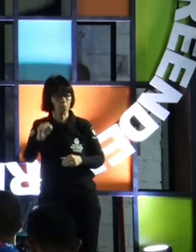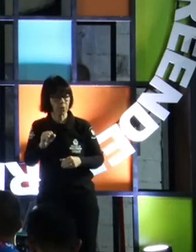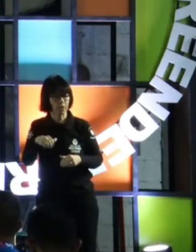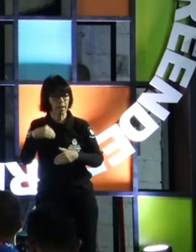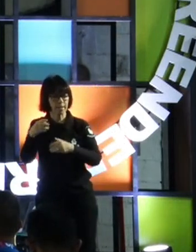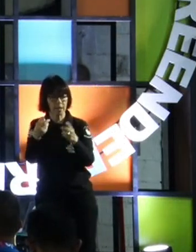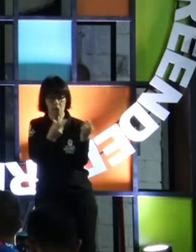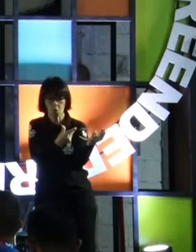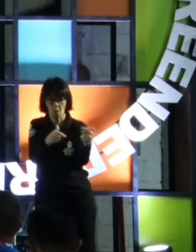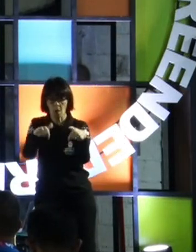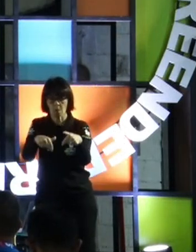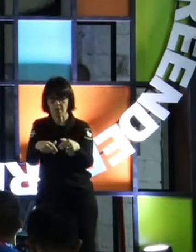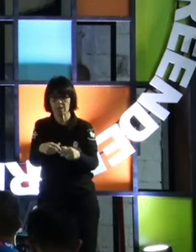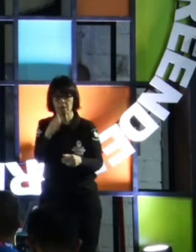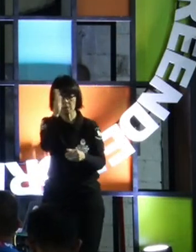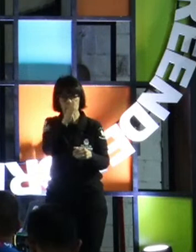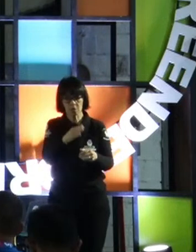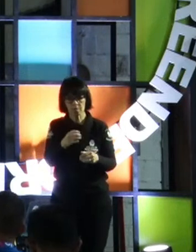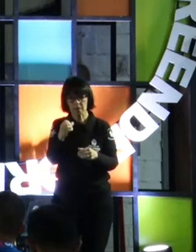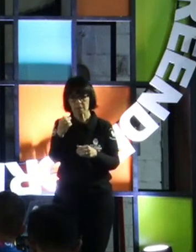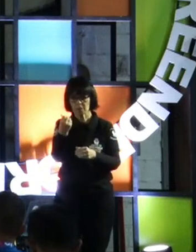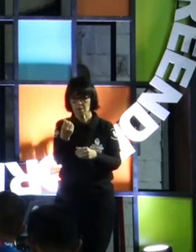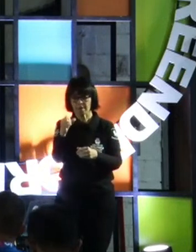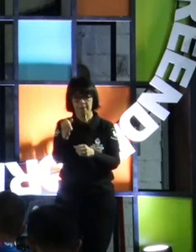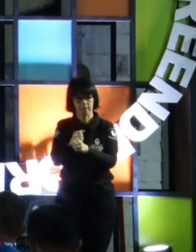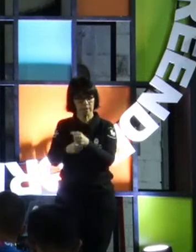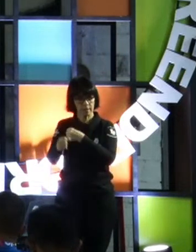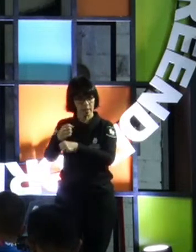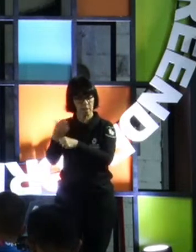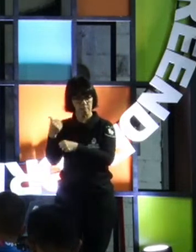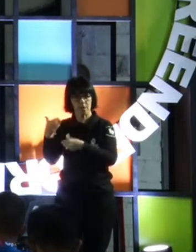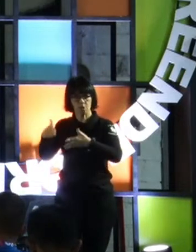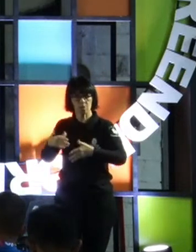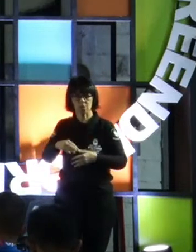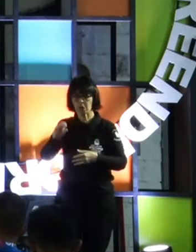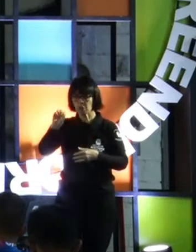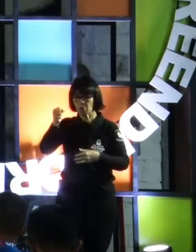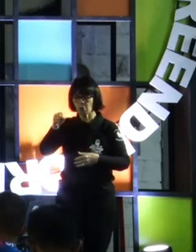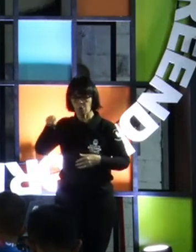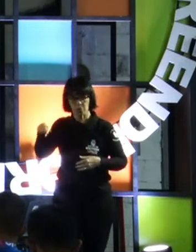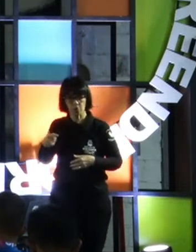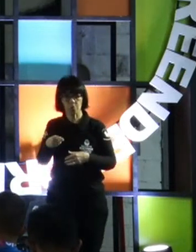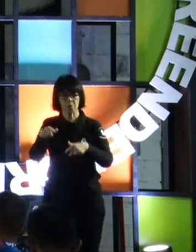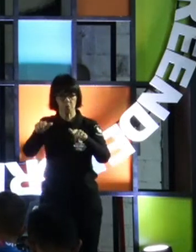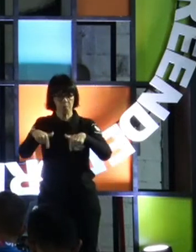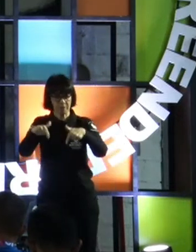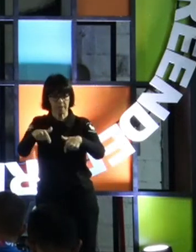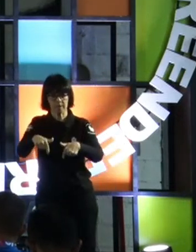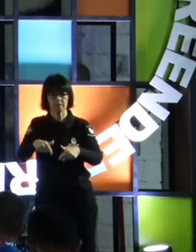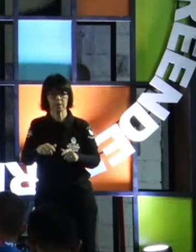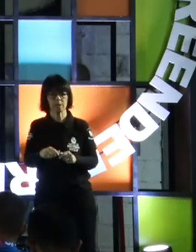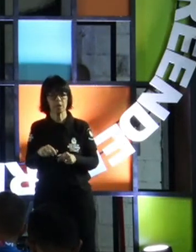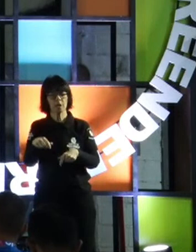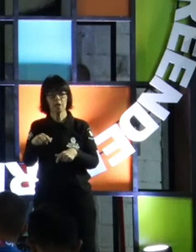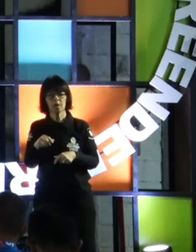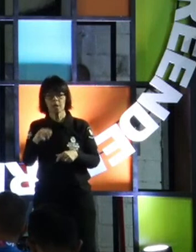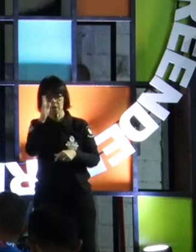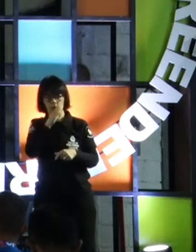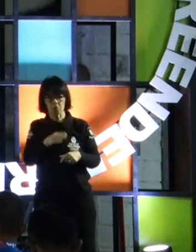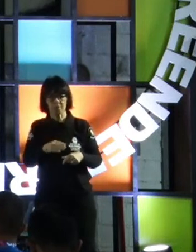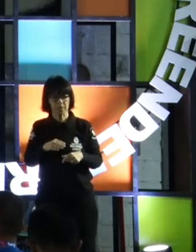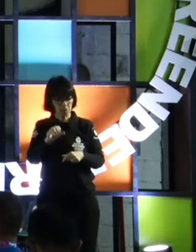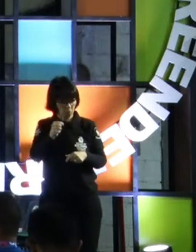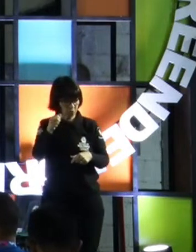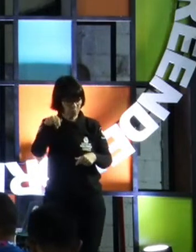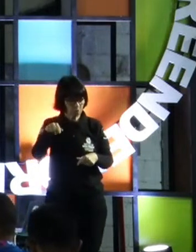60 anos, entendeu? Hoje, a Coreia do Sul deposita 8 mil patentes por ano, o Brasil deposita 400, mais ou menos, entendeu? Como